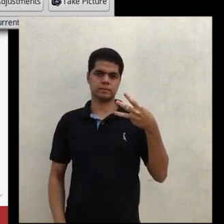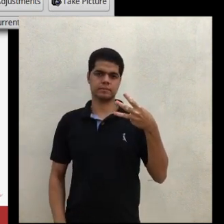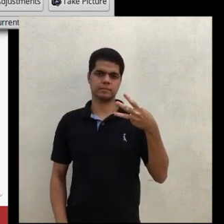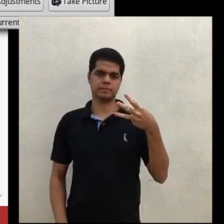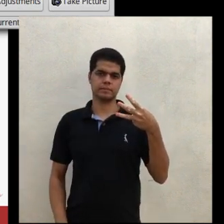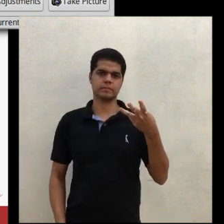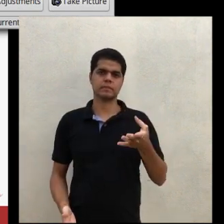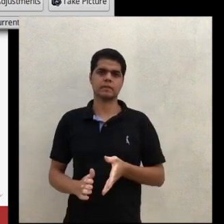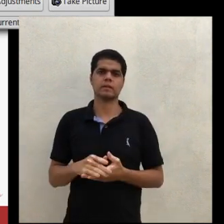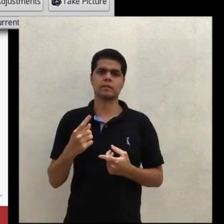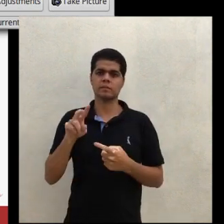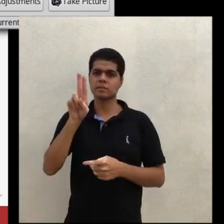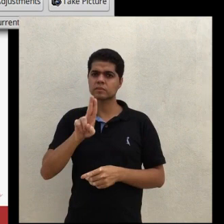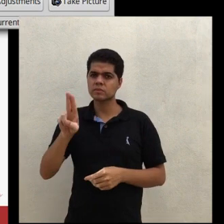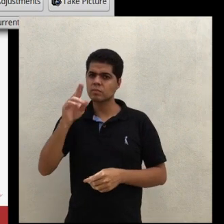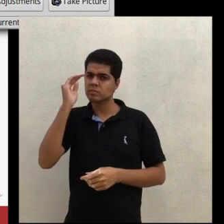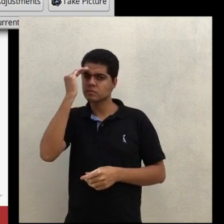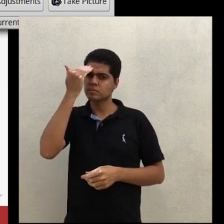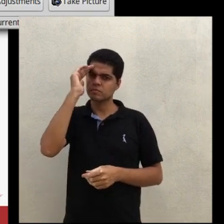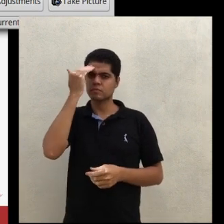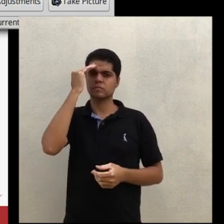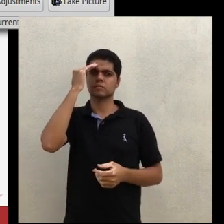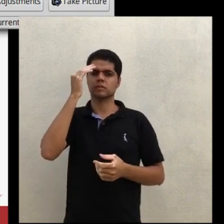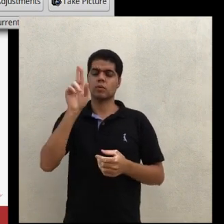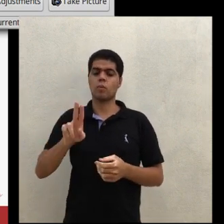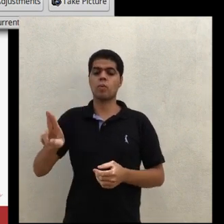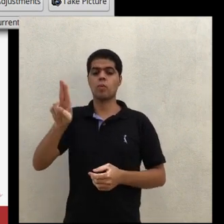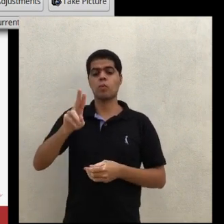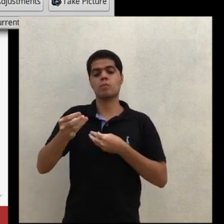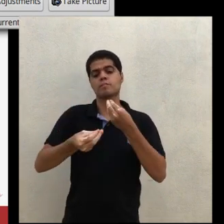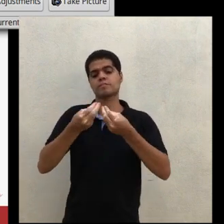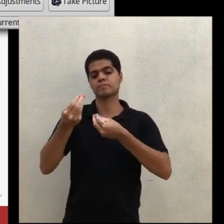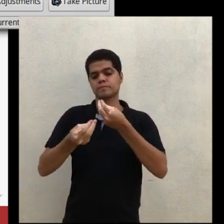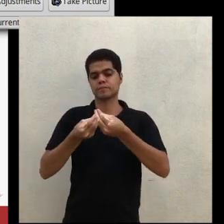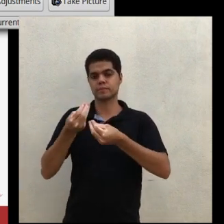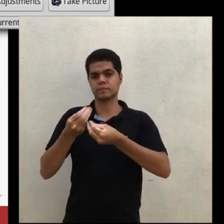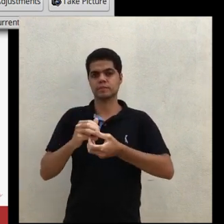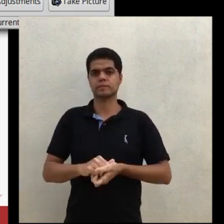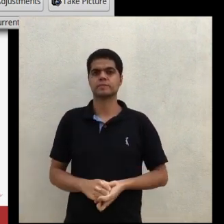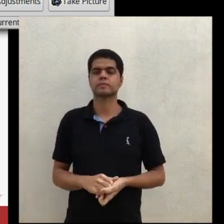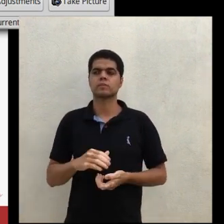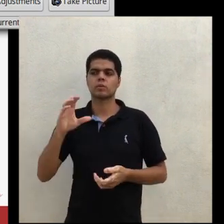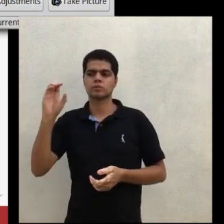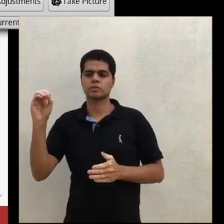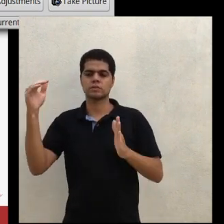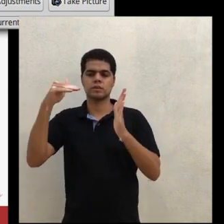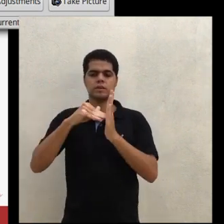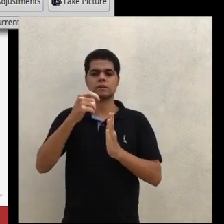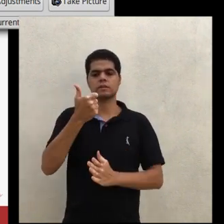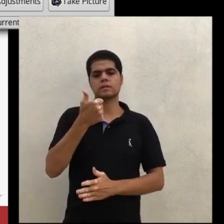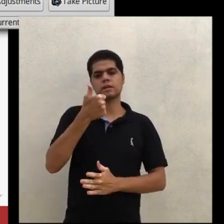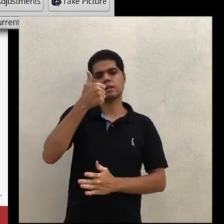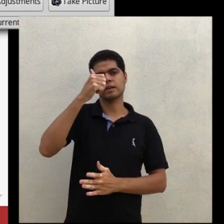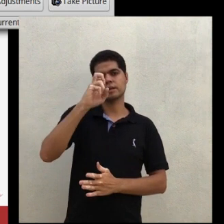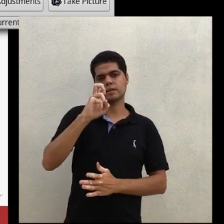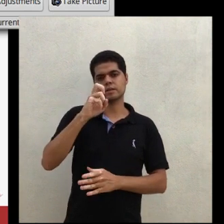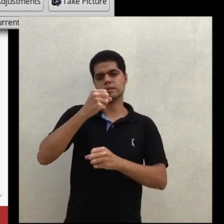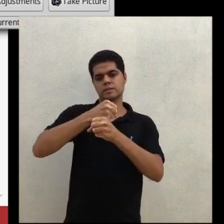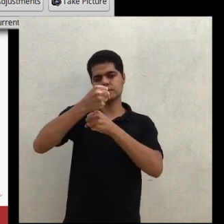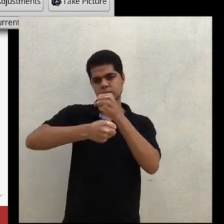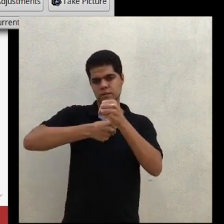Bom, de 0 até 15 anos, ele deixa gradativamente de ser uma experiência baixa e vai